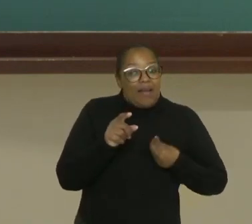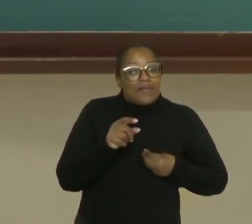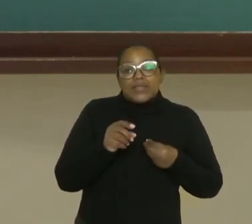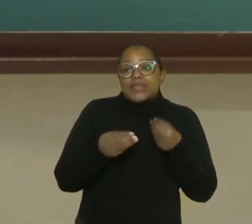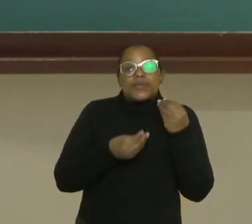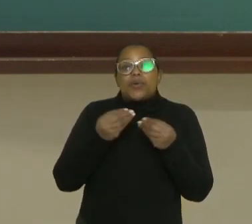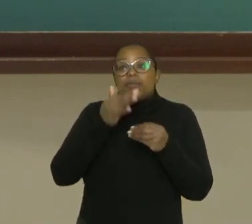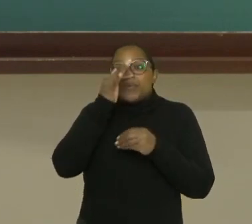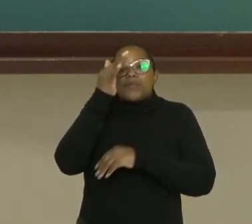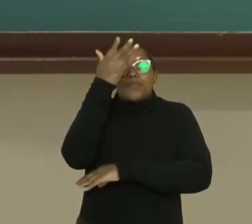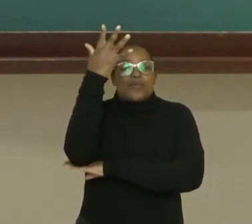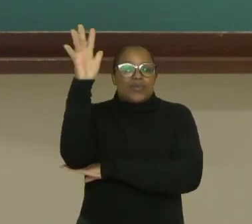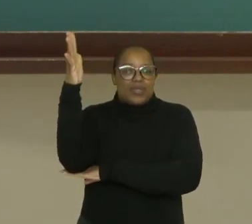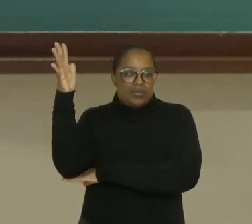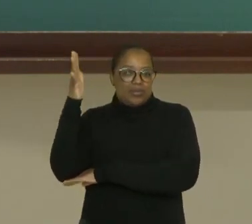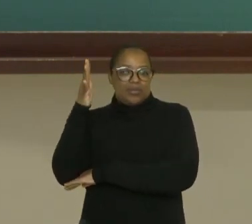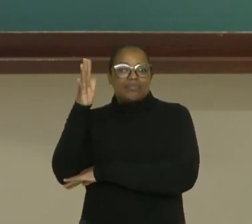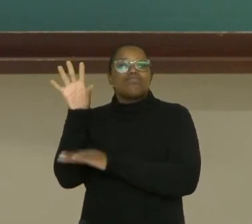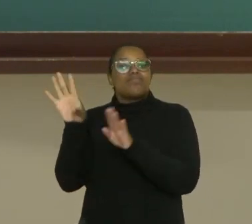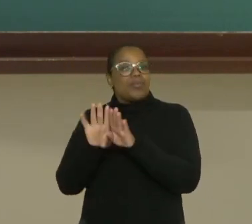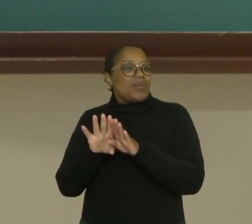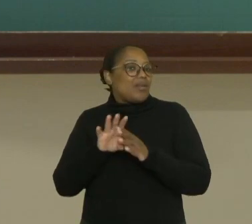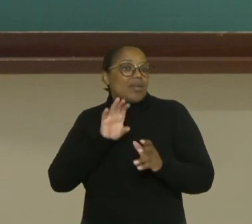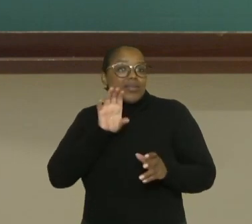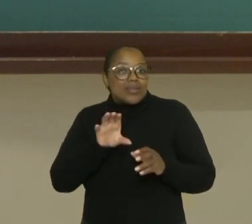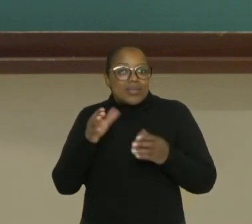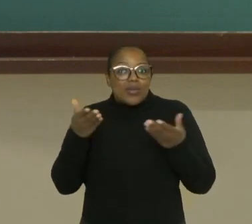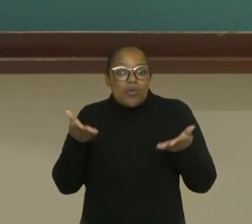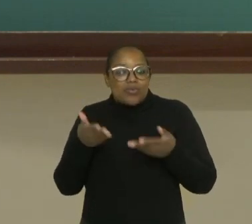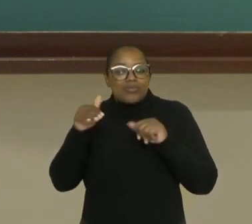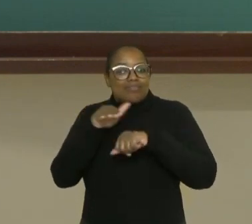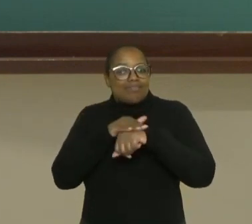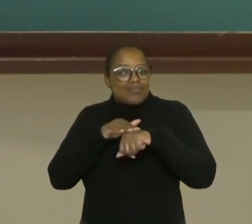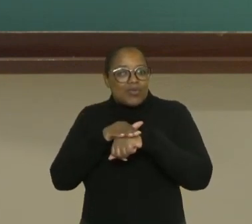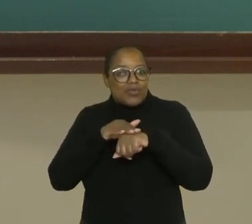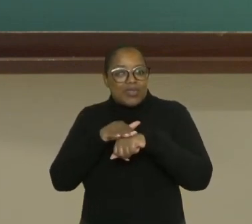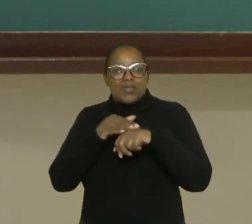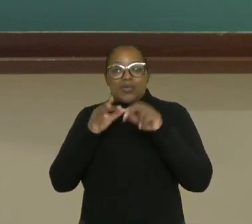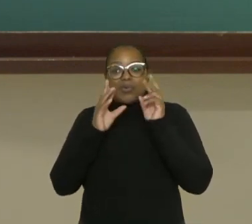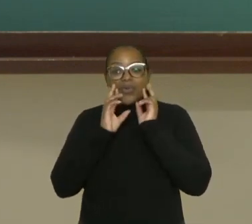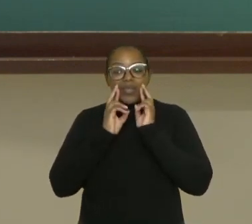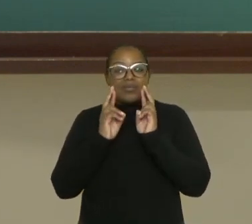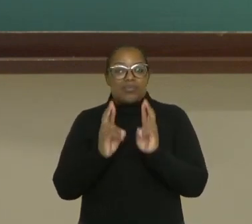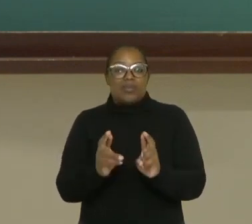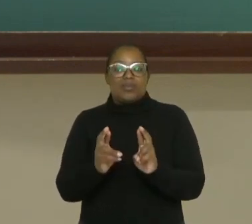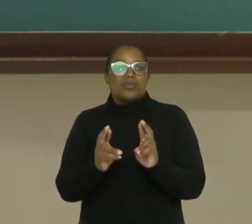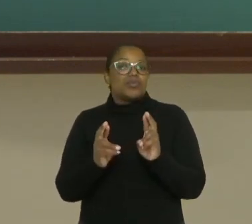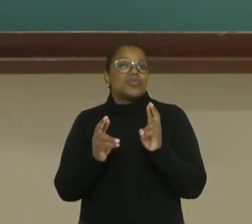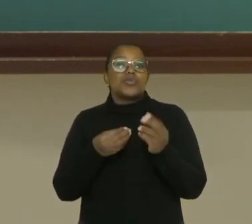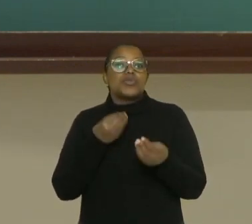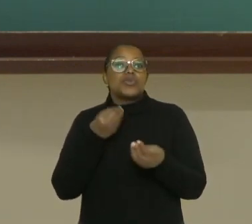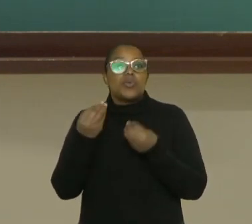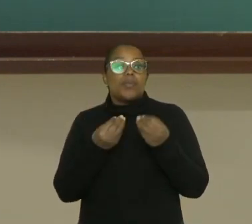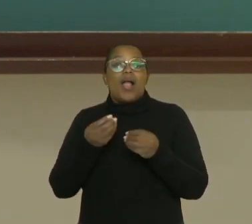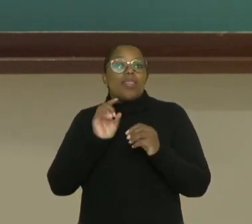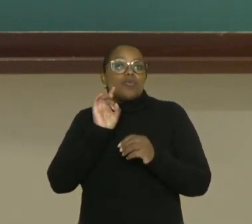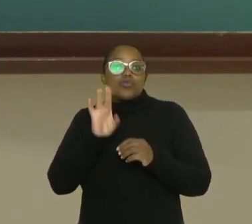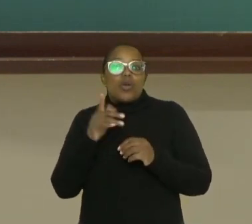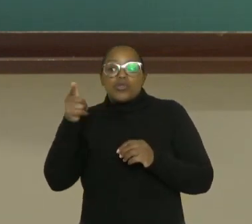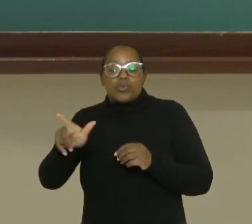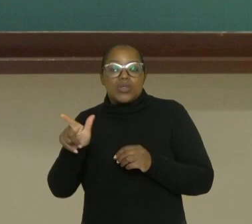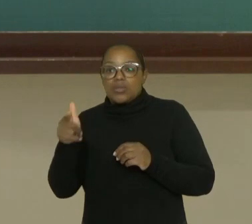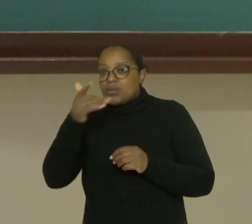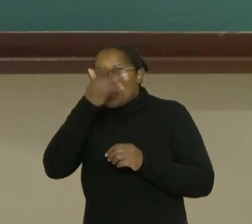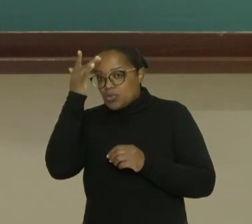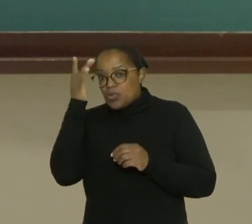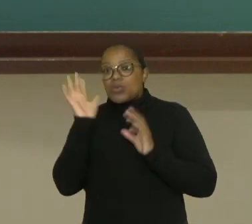que nós estamos conversando aqui na aula de ensino religioso, do respeito, da necessidade e o respeito, não só às outras pessoas,